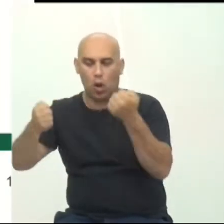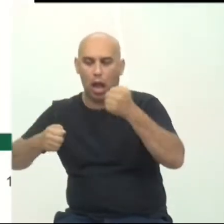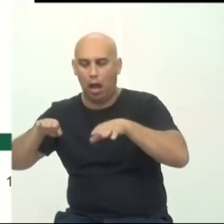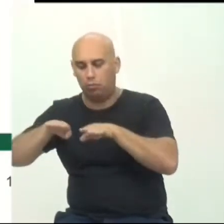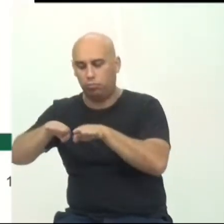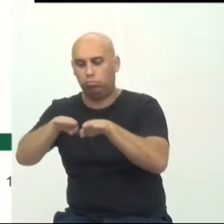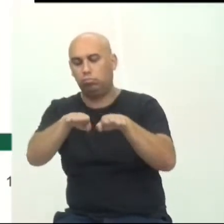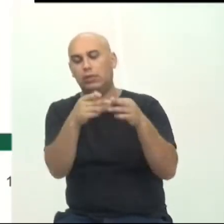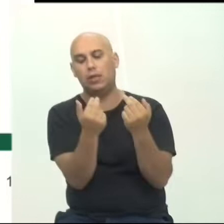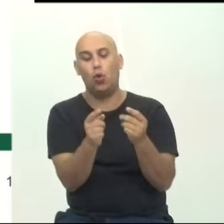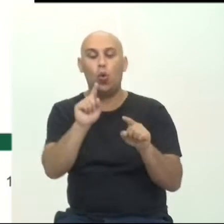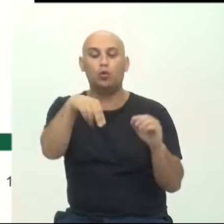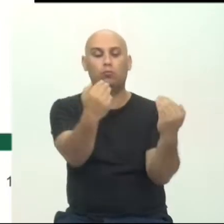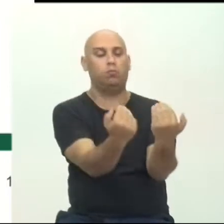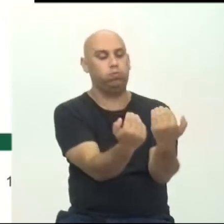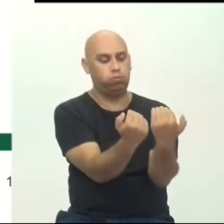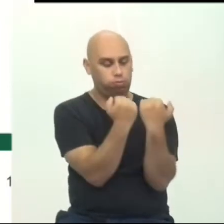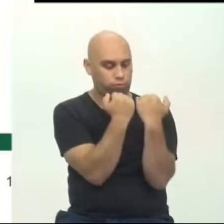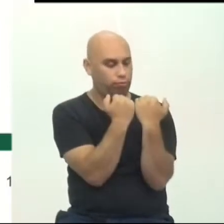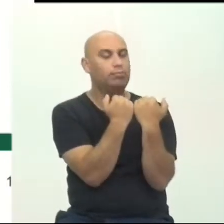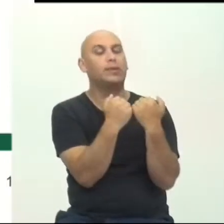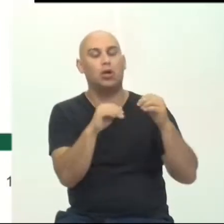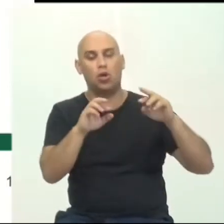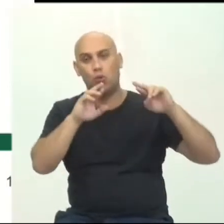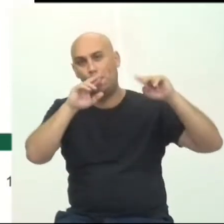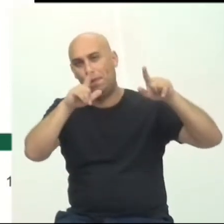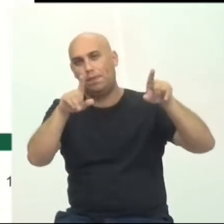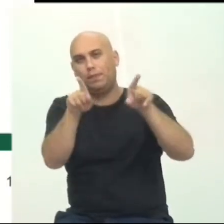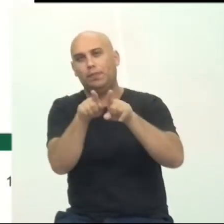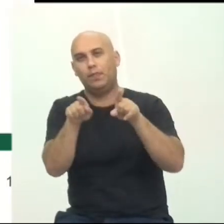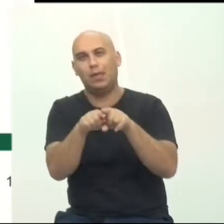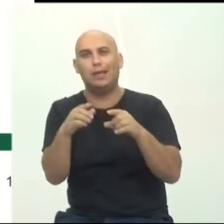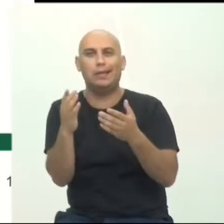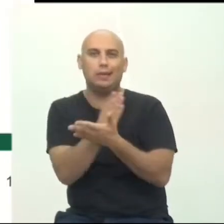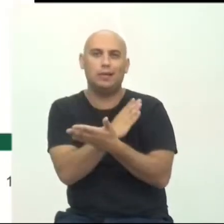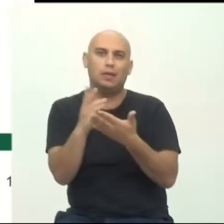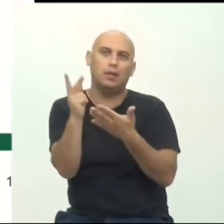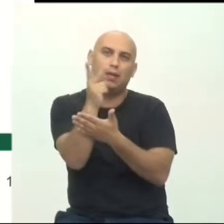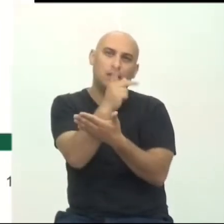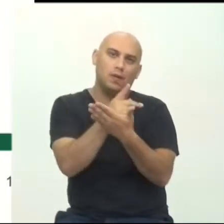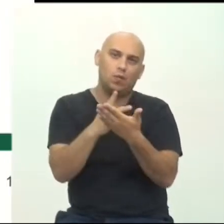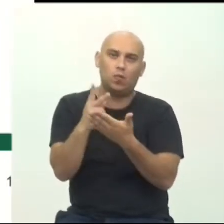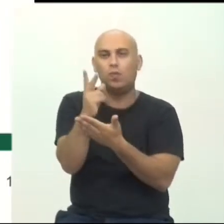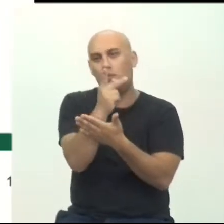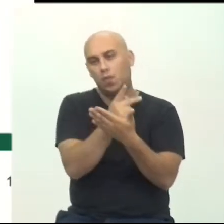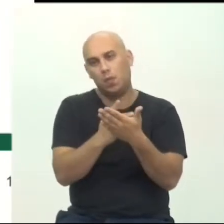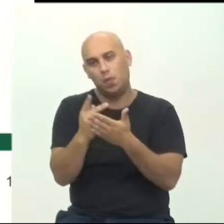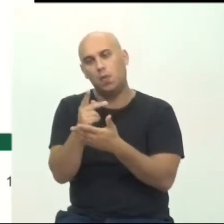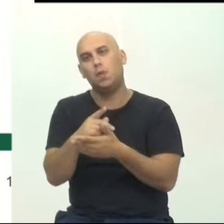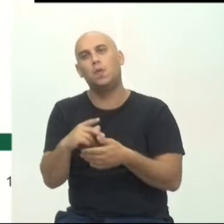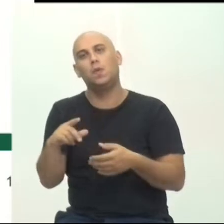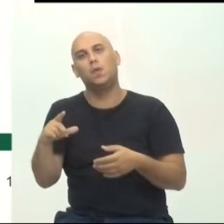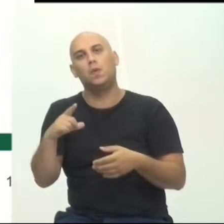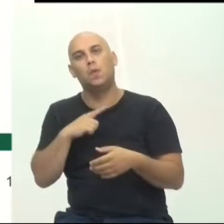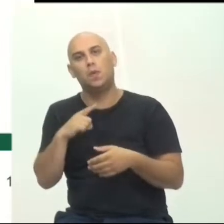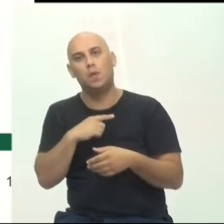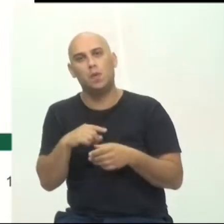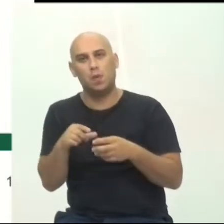ônibus. Depois disso vem alguns desenhos orgânicos de canteiros, e ao